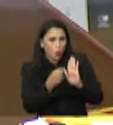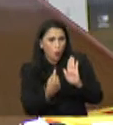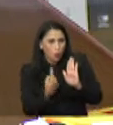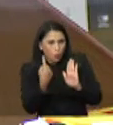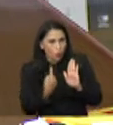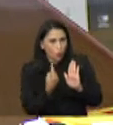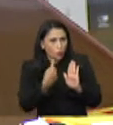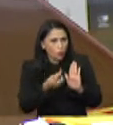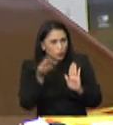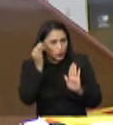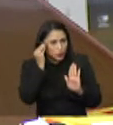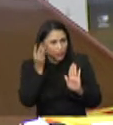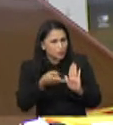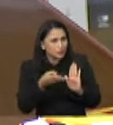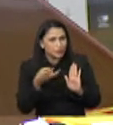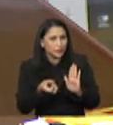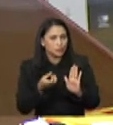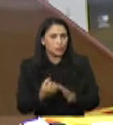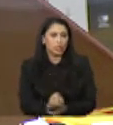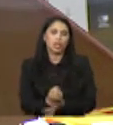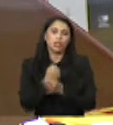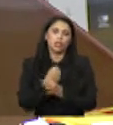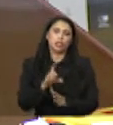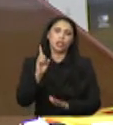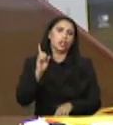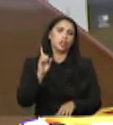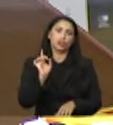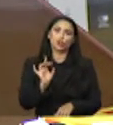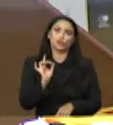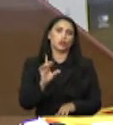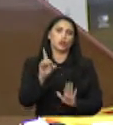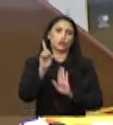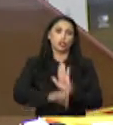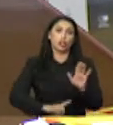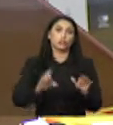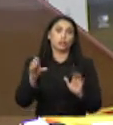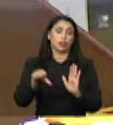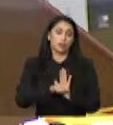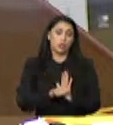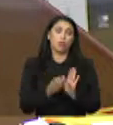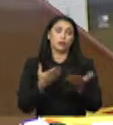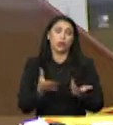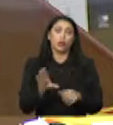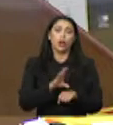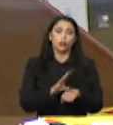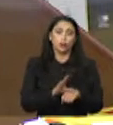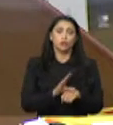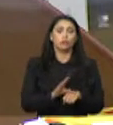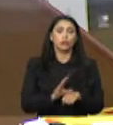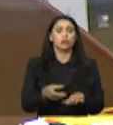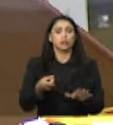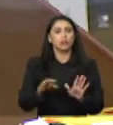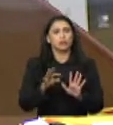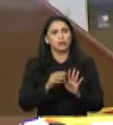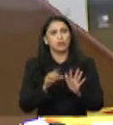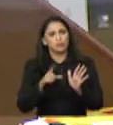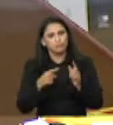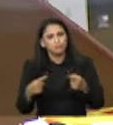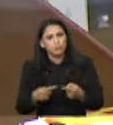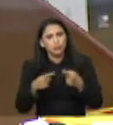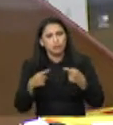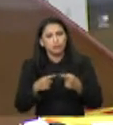única interpretação no sentido de a garantia está restrita ao direito criminal a constituição deve ser interpretada de forma